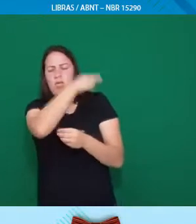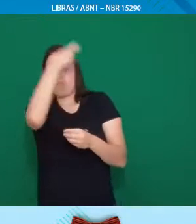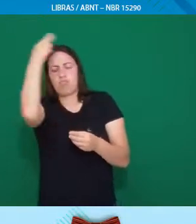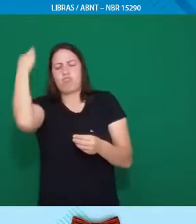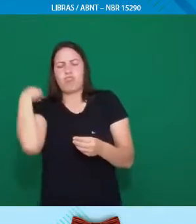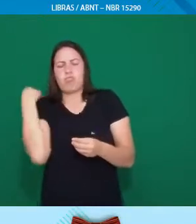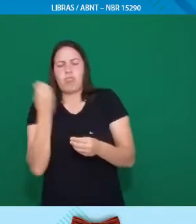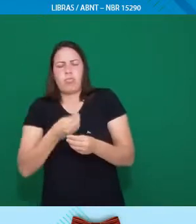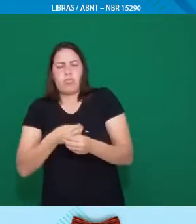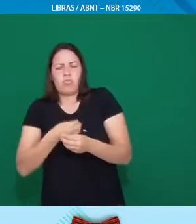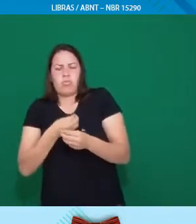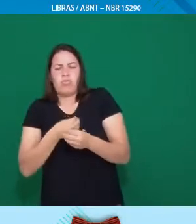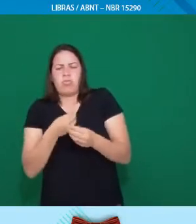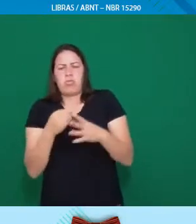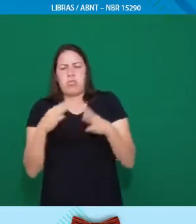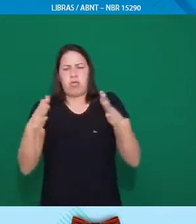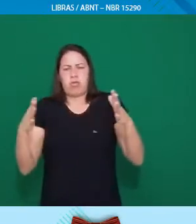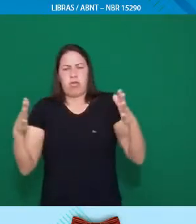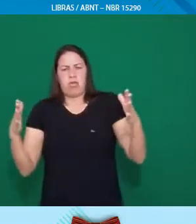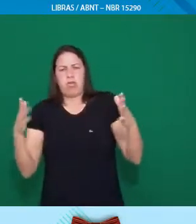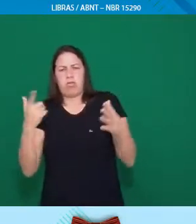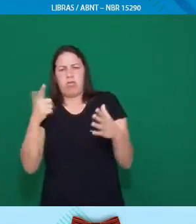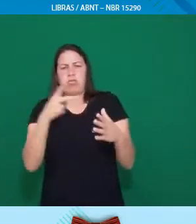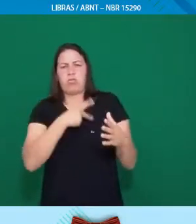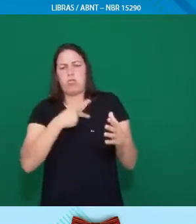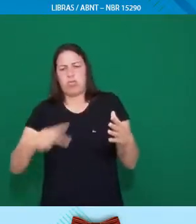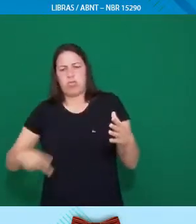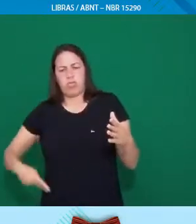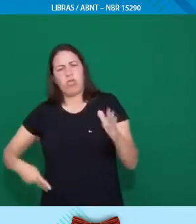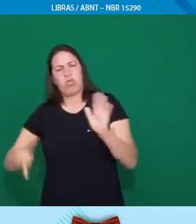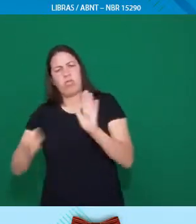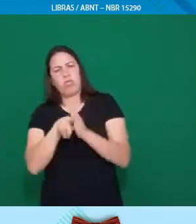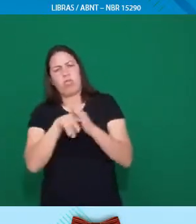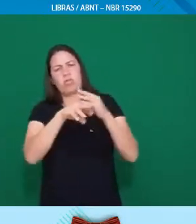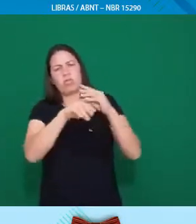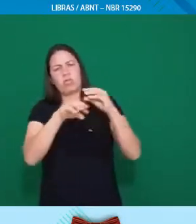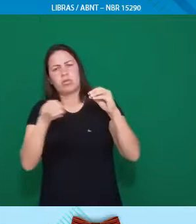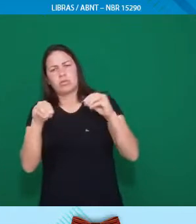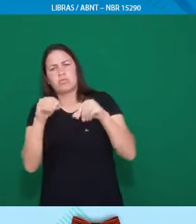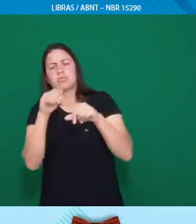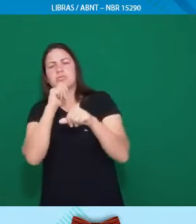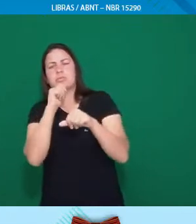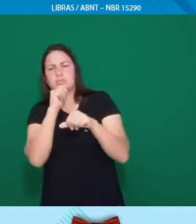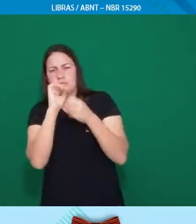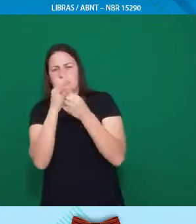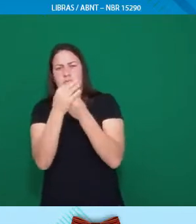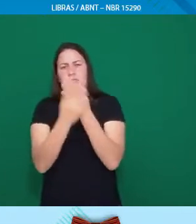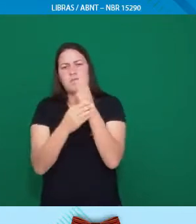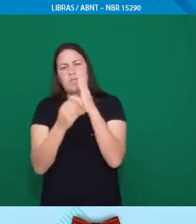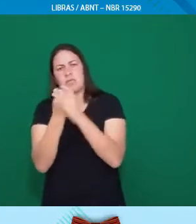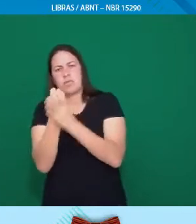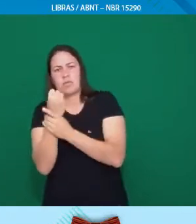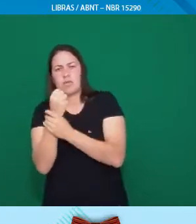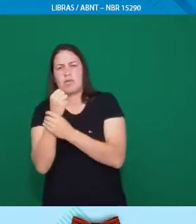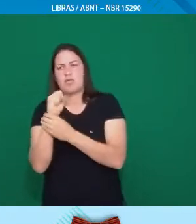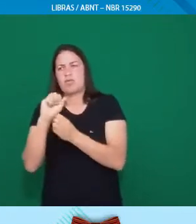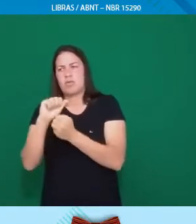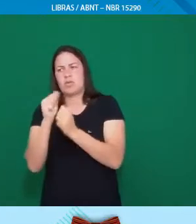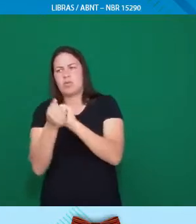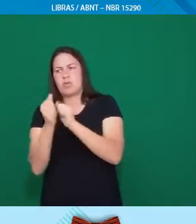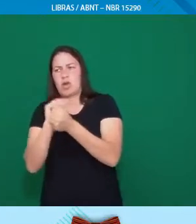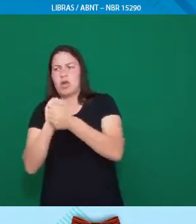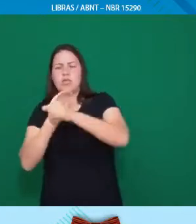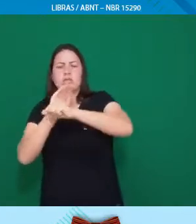maiores bairros nosso município Presidente onde que não tem um campo né um campo de grama nenhum campo society